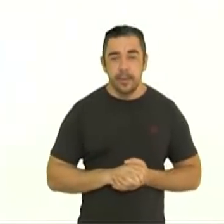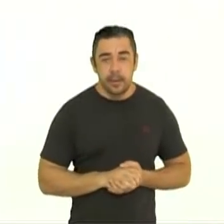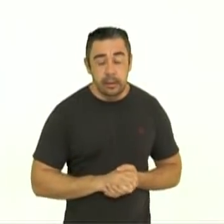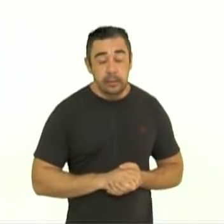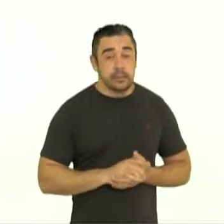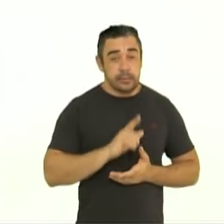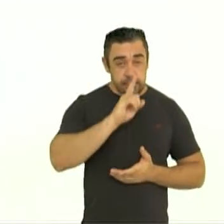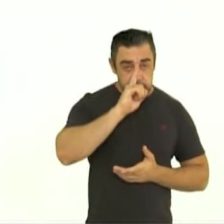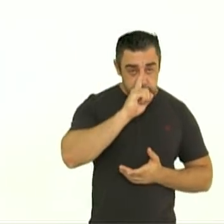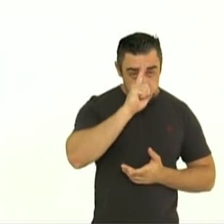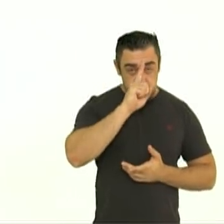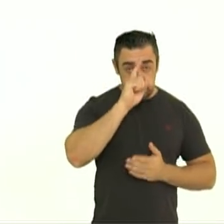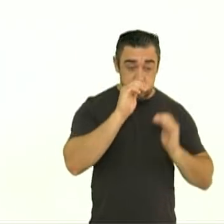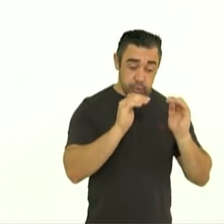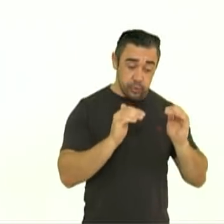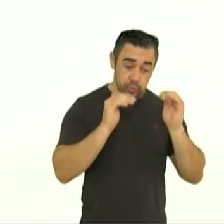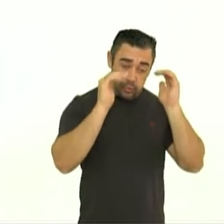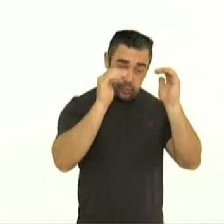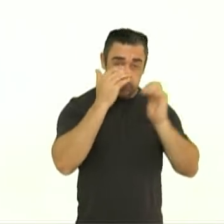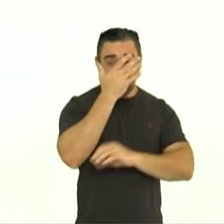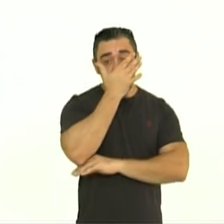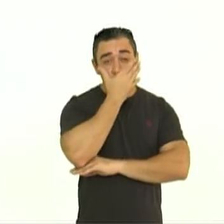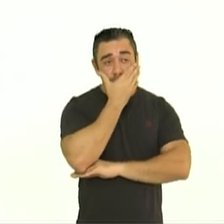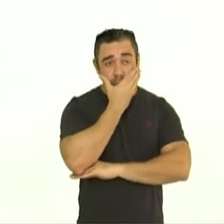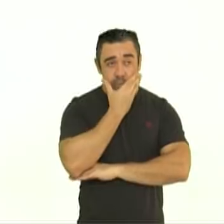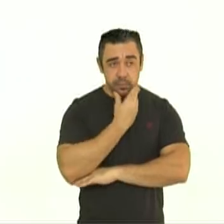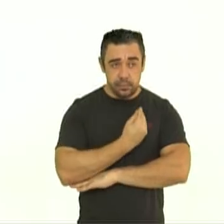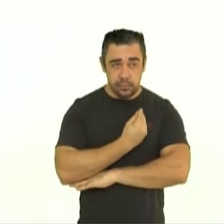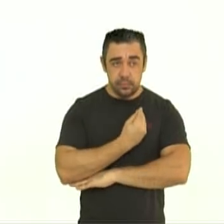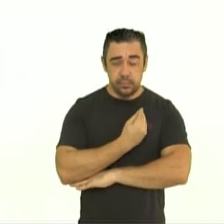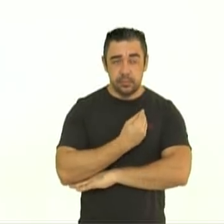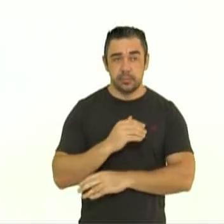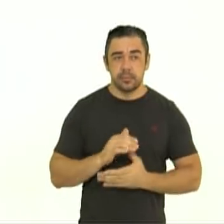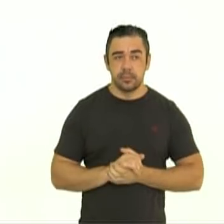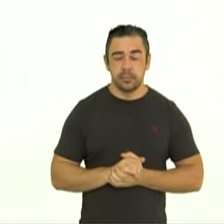A ideia de superioridade do homem, quando ela diz